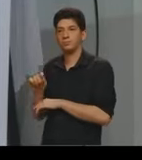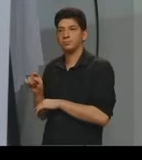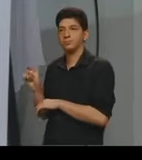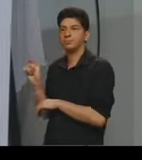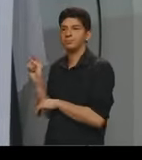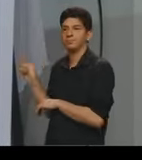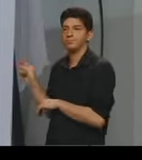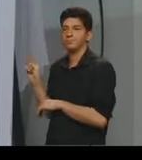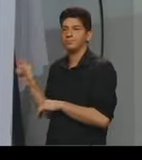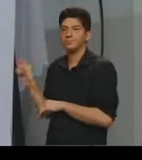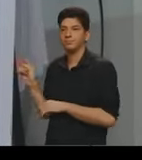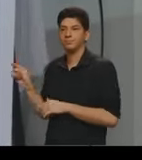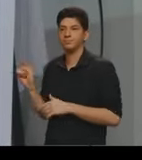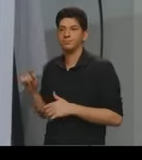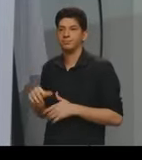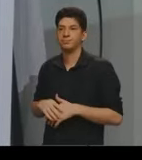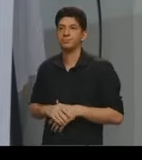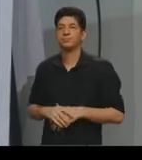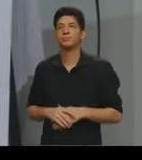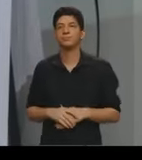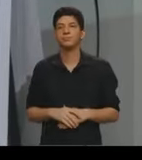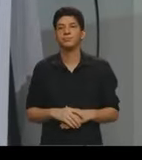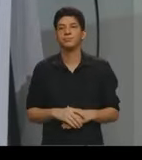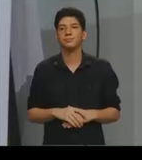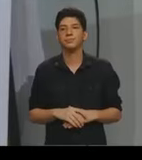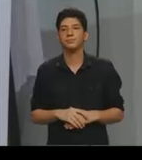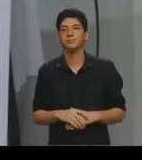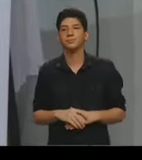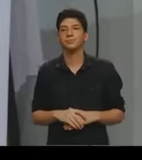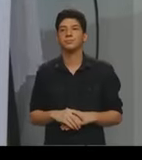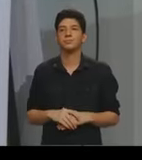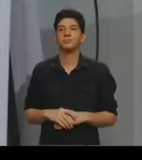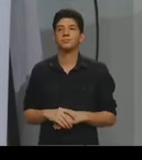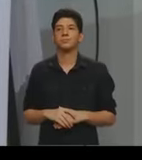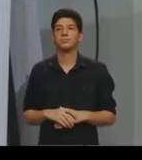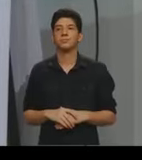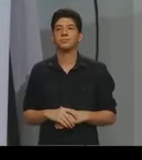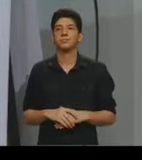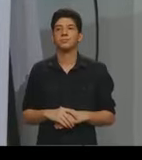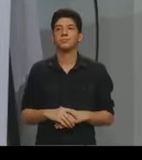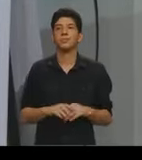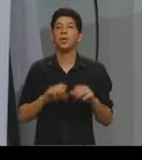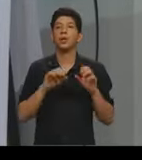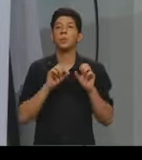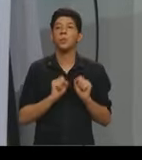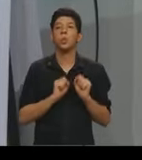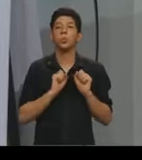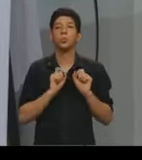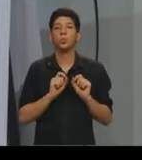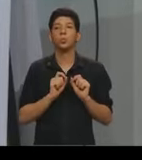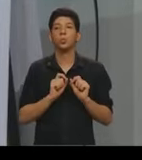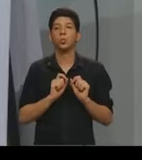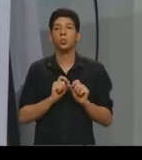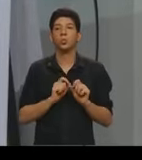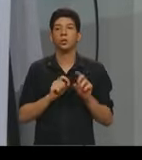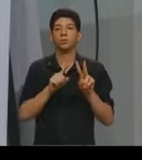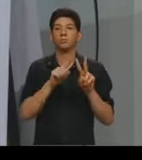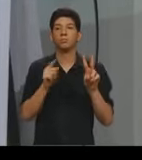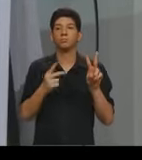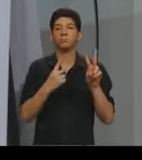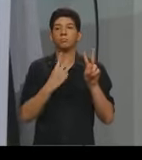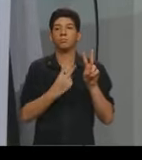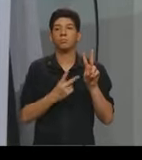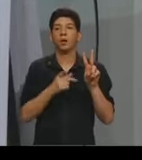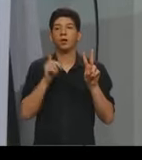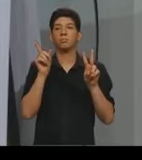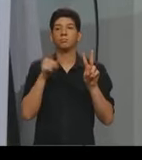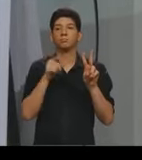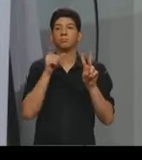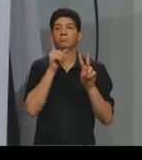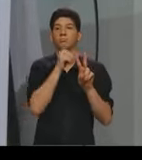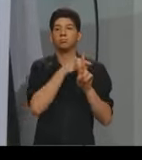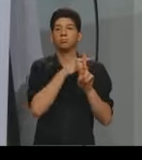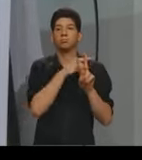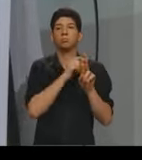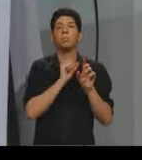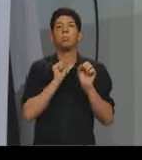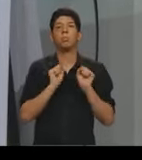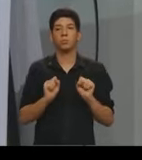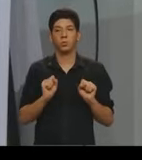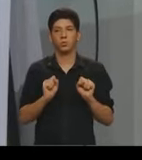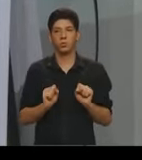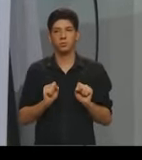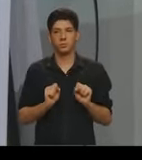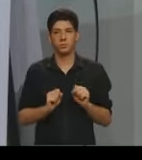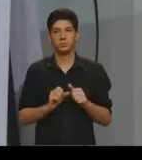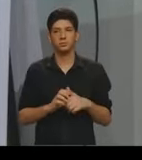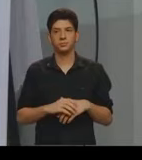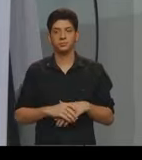E a propriedade lá da potenciação e radiação, a gente pode simplificar o expoente ali, né? Que está lá dentro, a